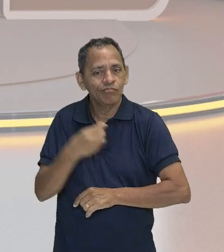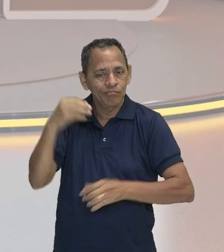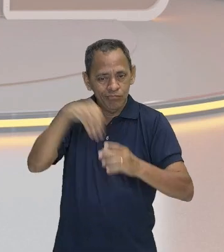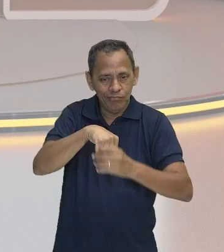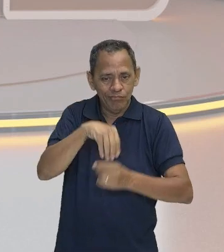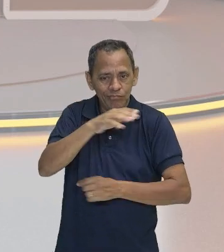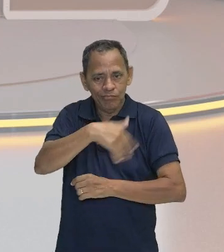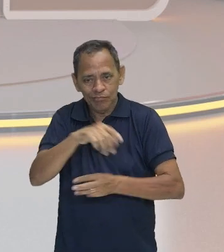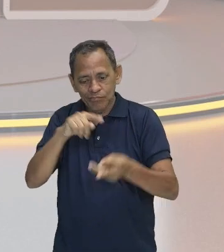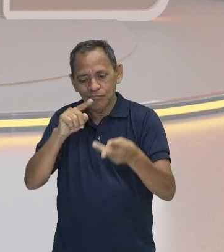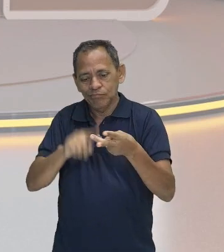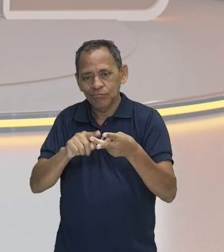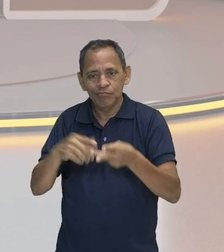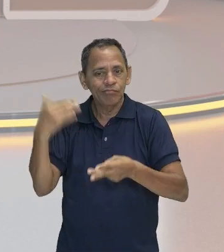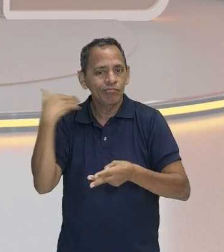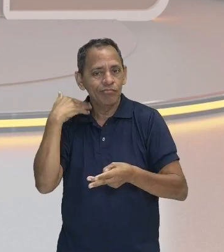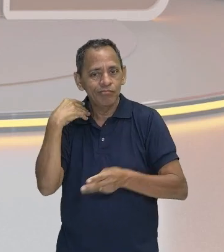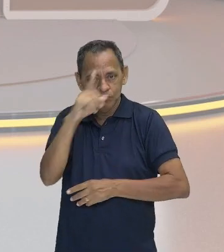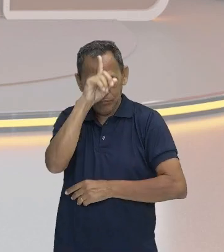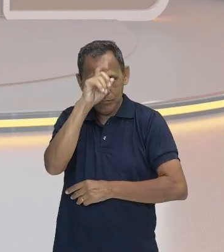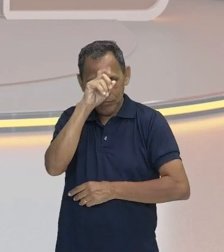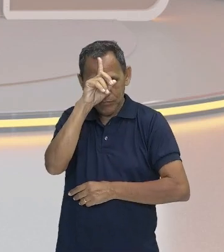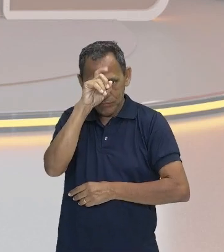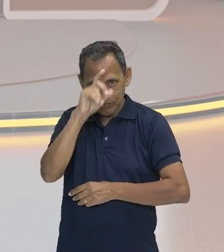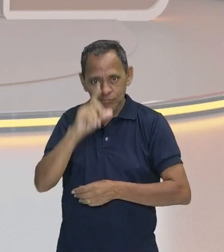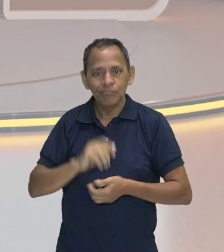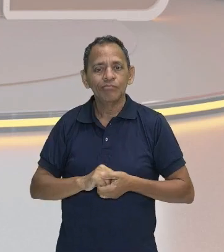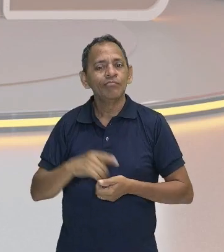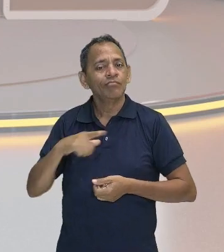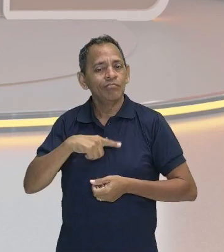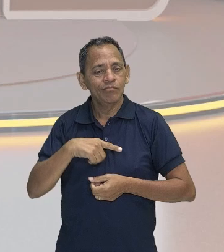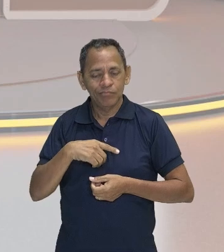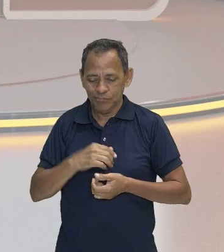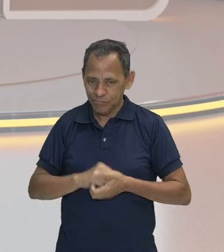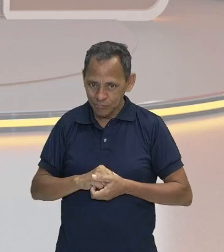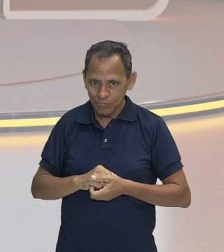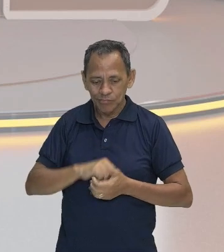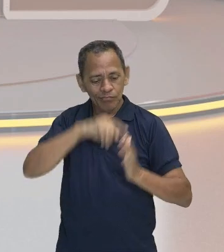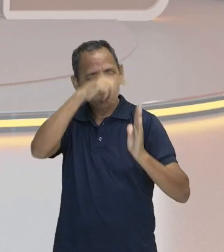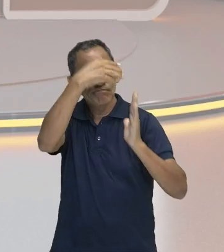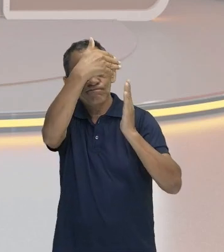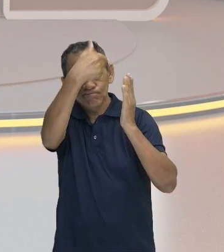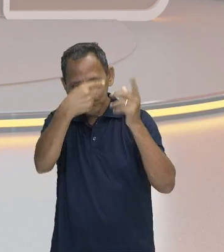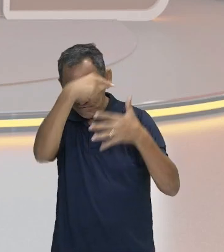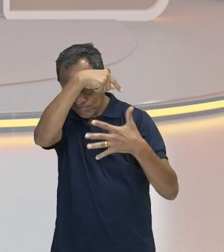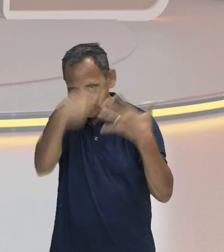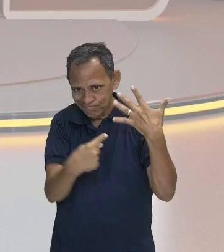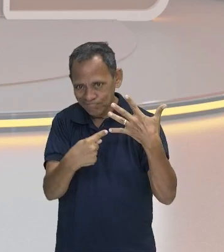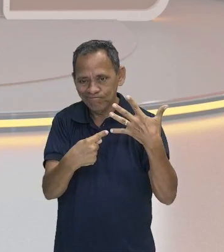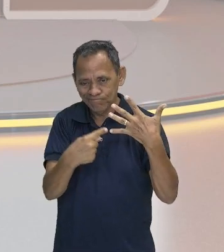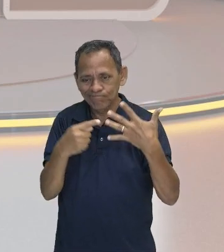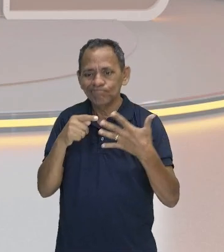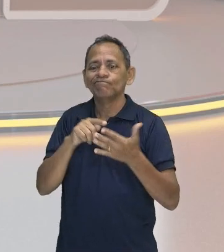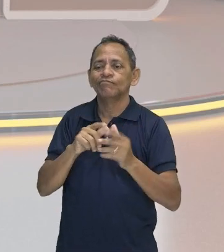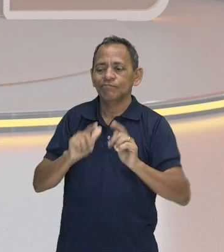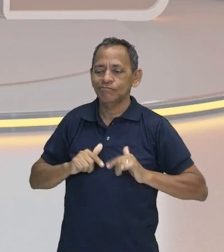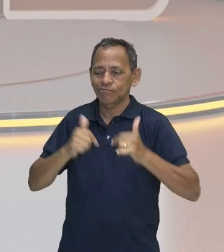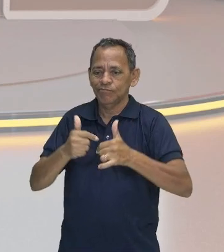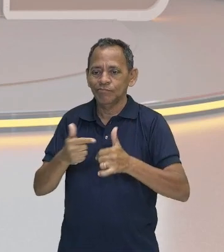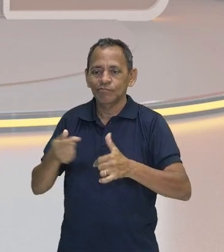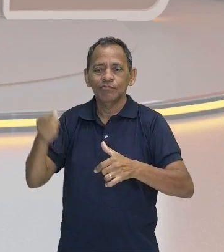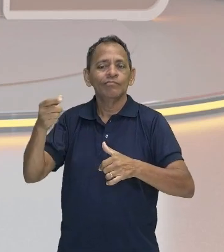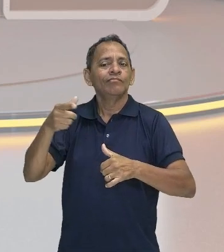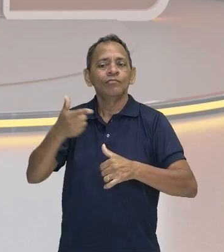terciário, banco, hospitais. Então, todas essas outras atividades que não estão inseridas ali no setor primário, no